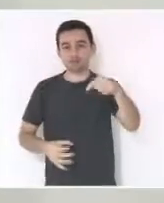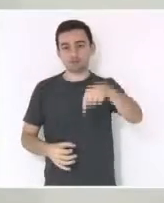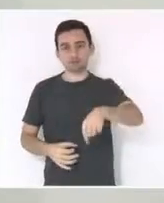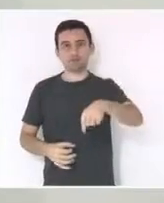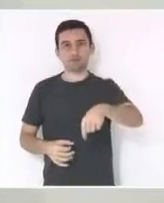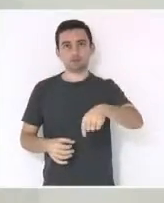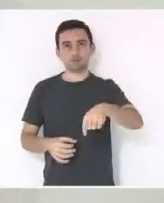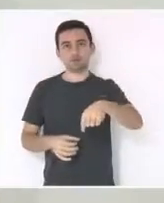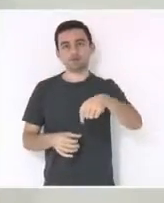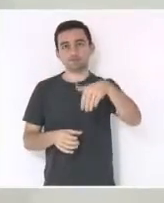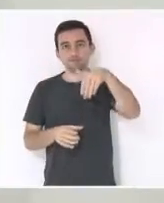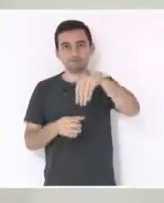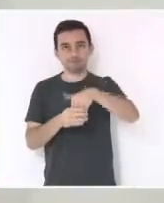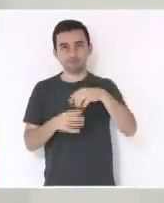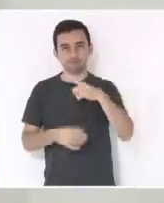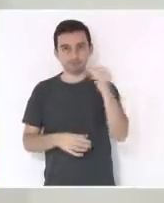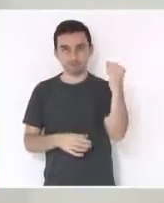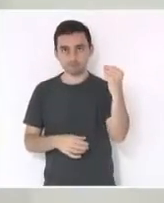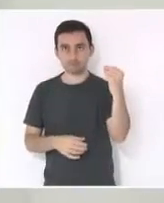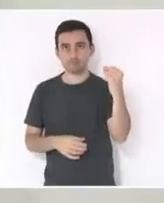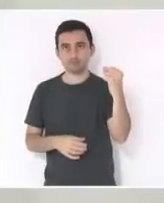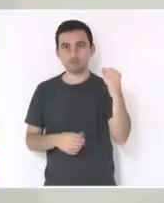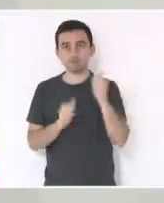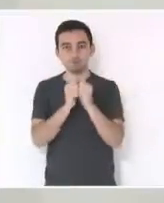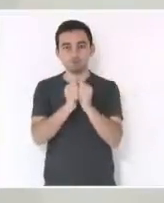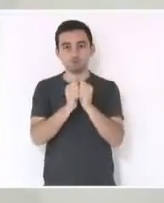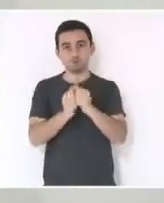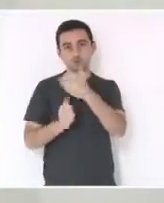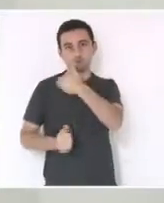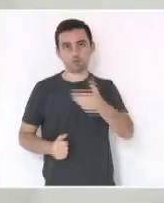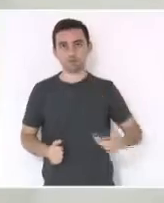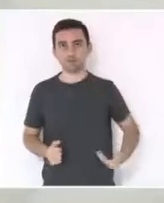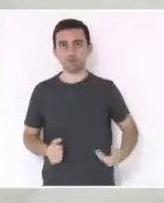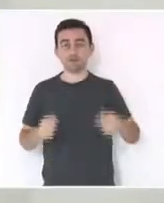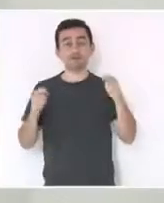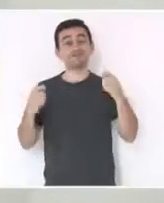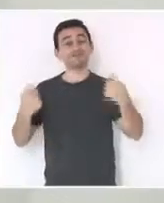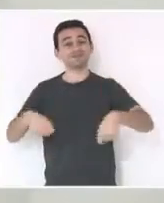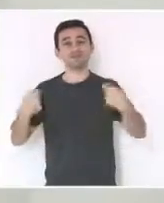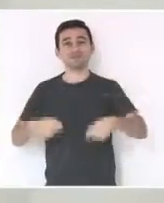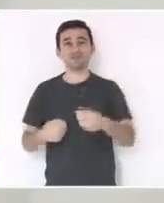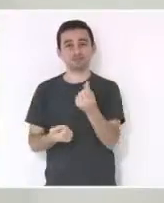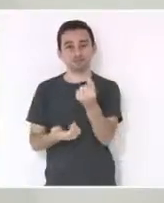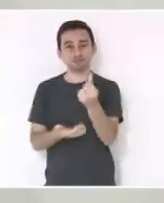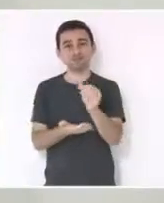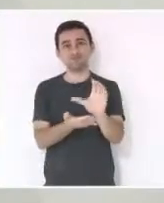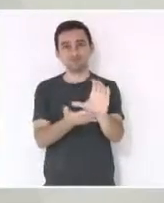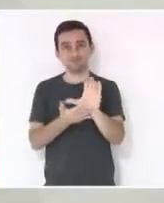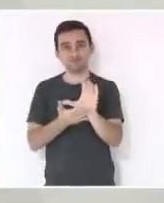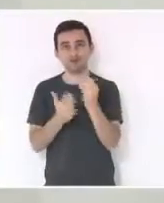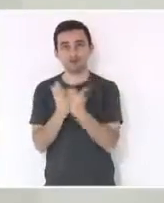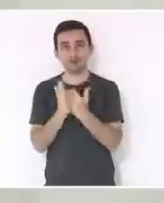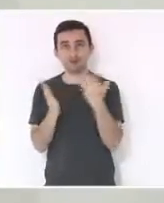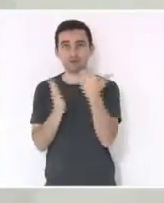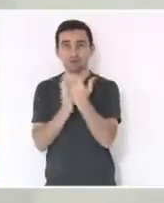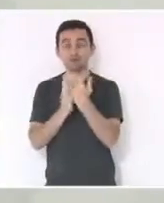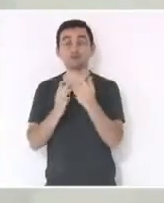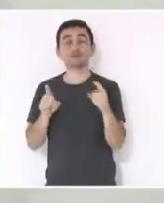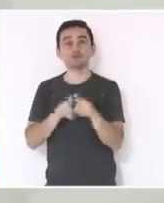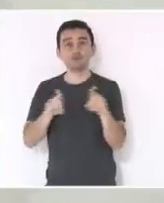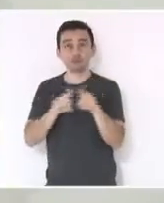sempre intervindo junto ao governo para que pudéssemos ter mais recursos para que pudéssemos ter mais atenção